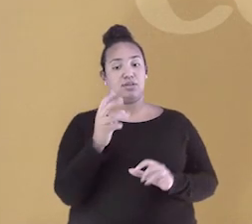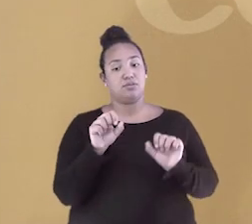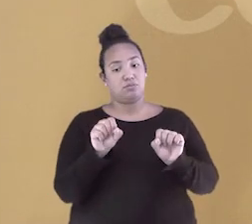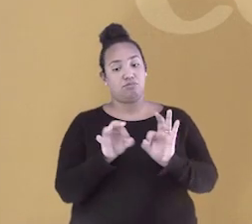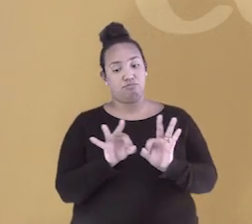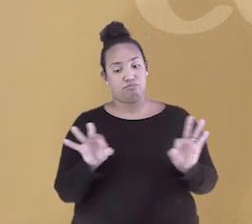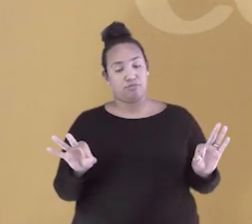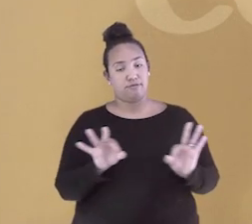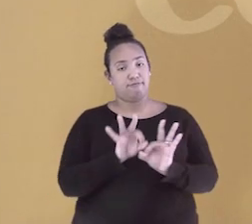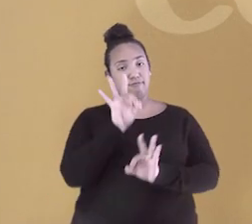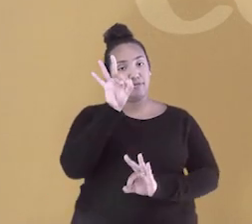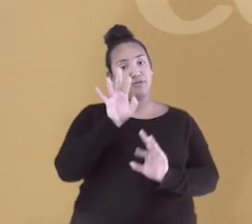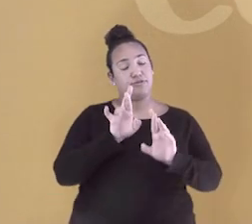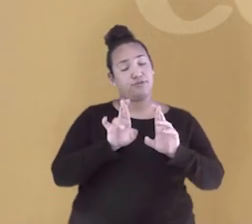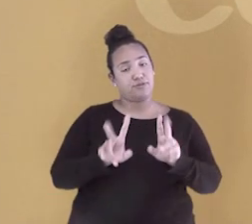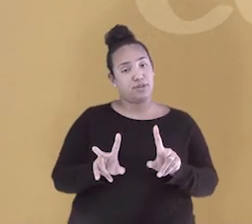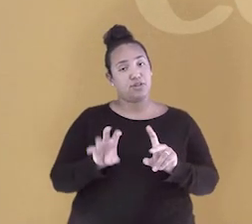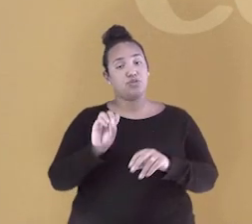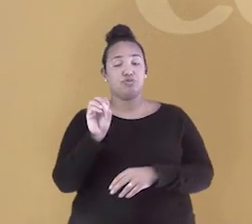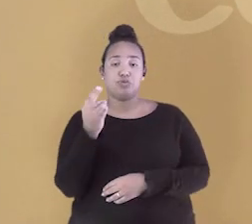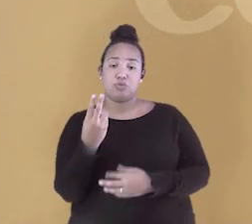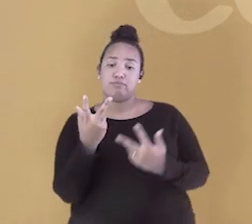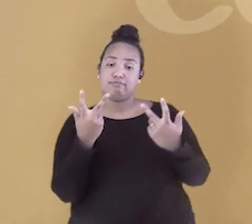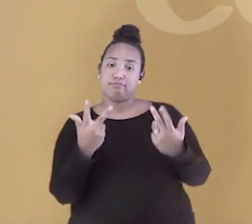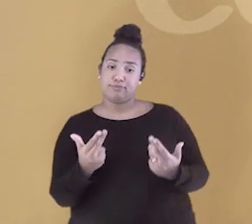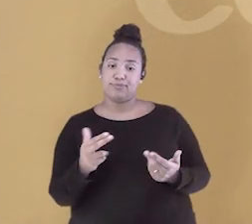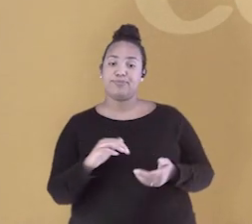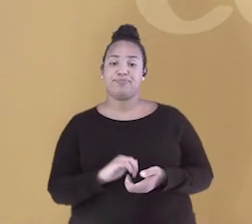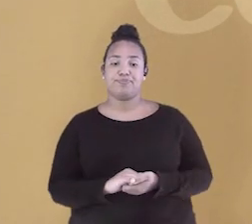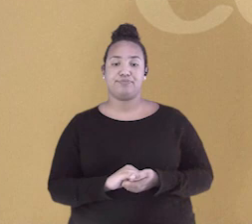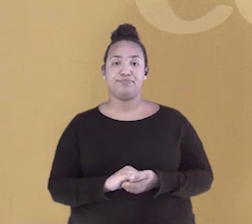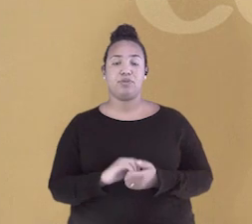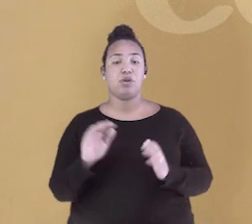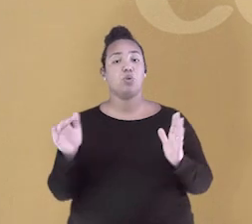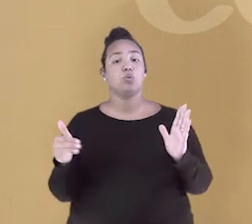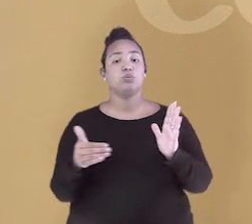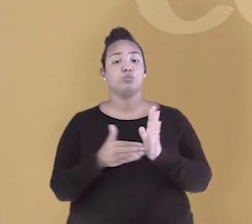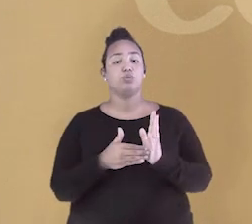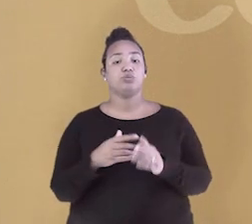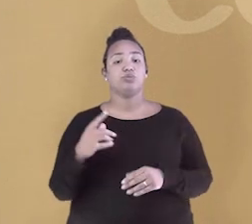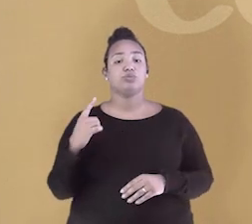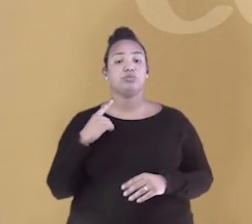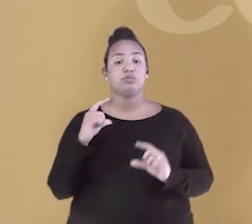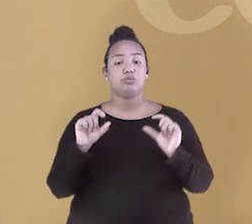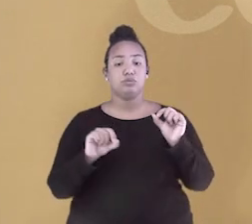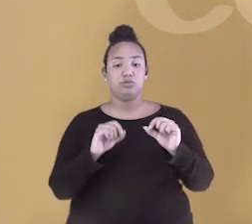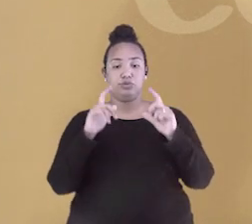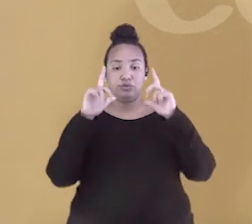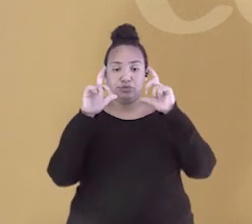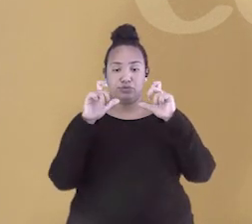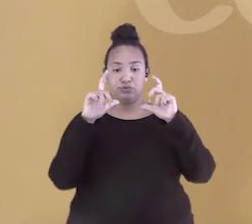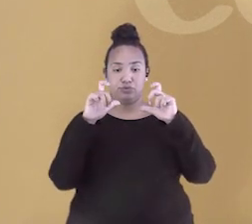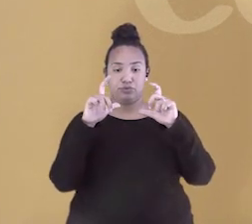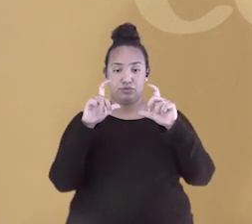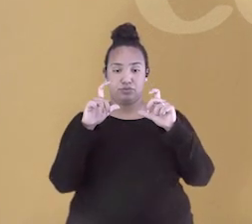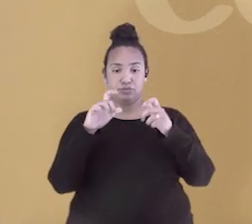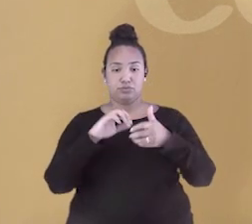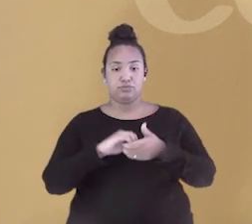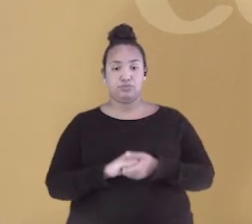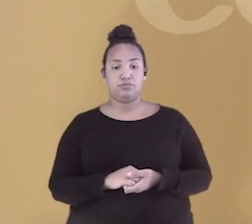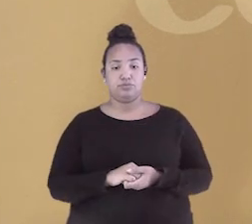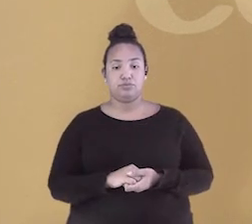ou iguais. E, por último, tenho esse porta-retrato, que tem a